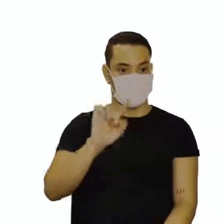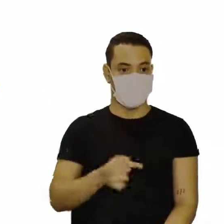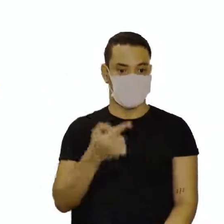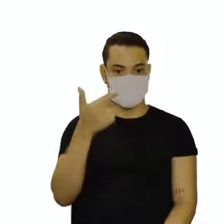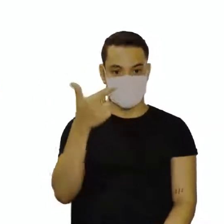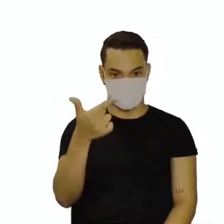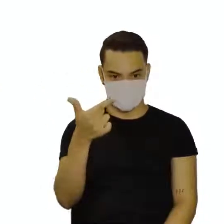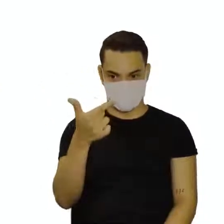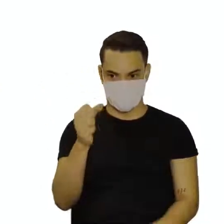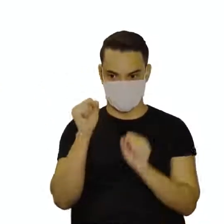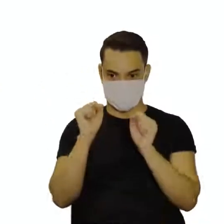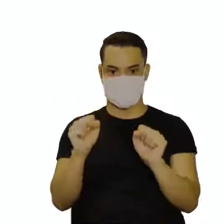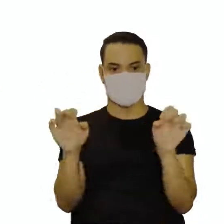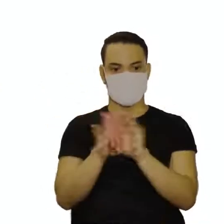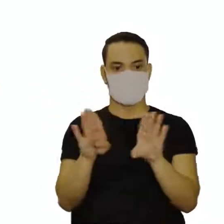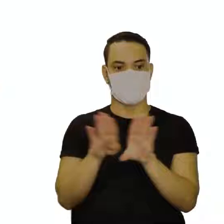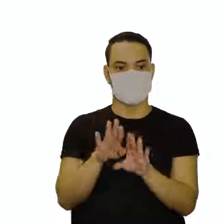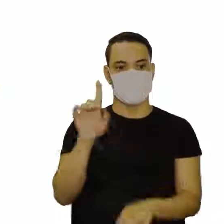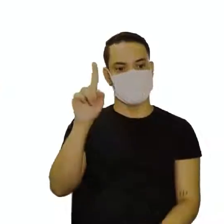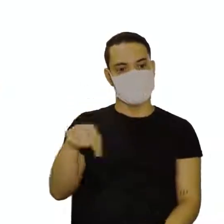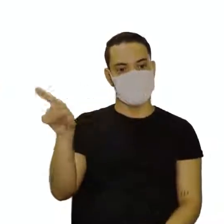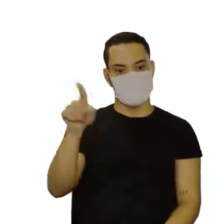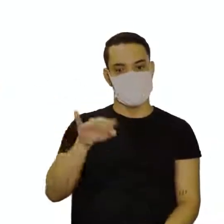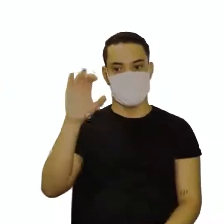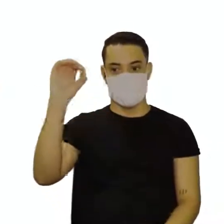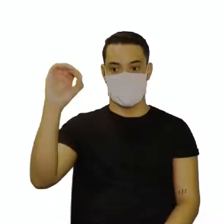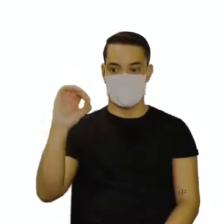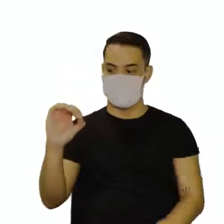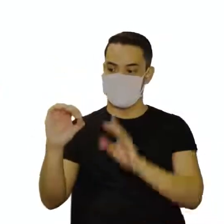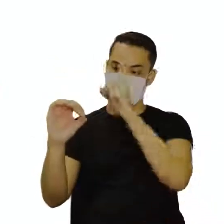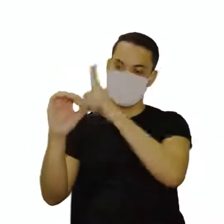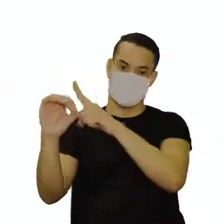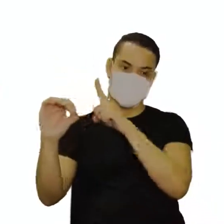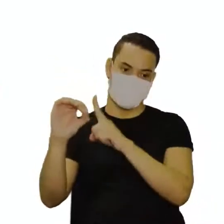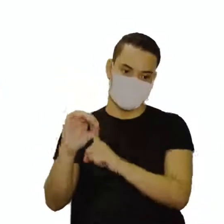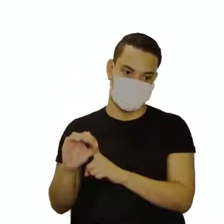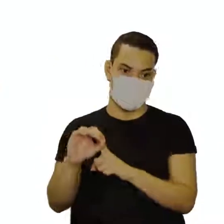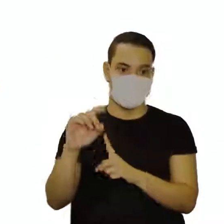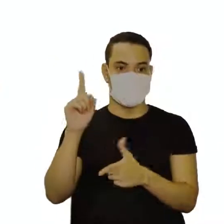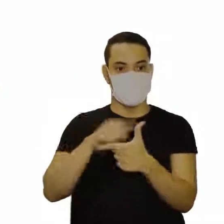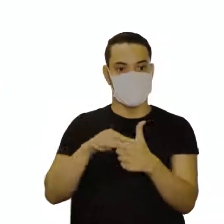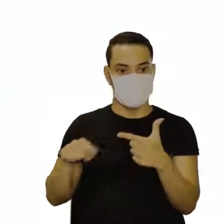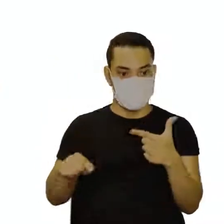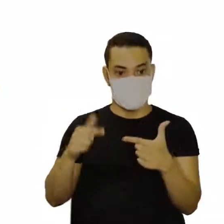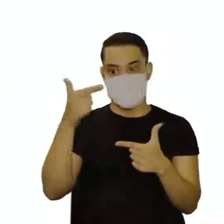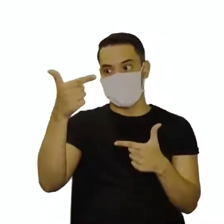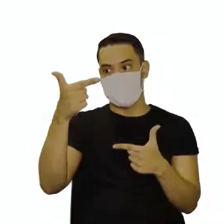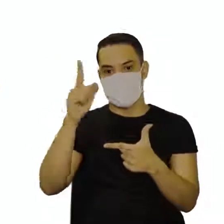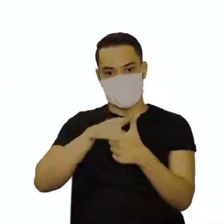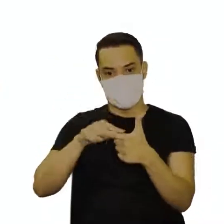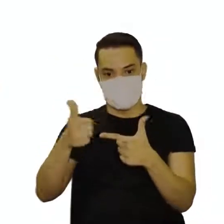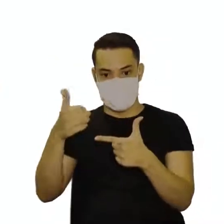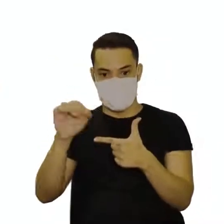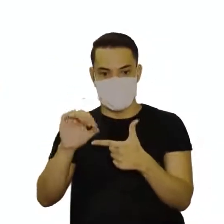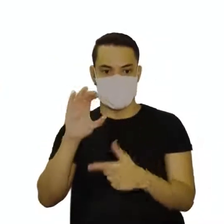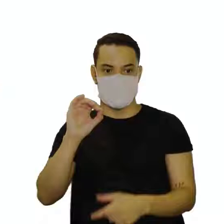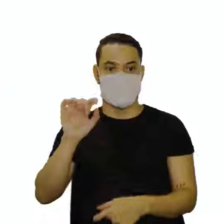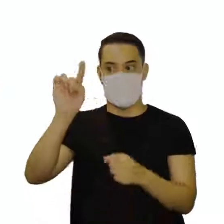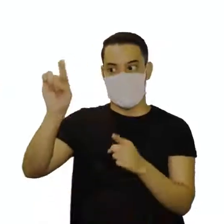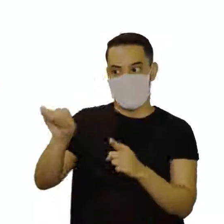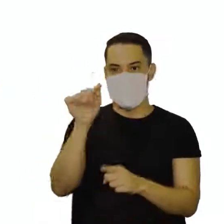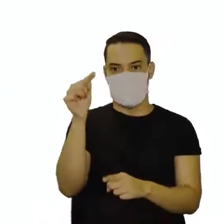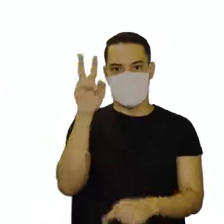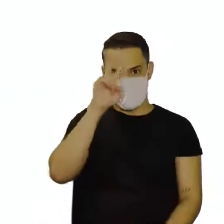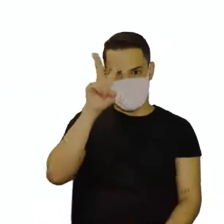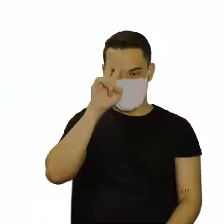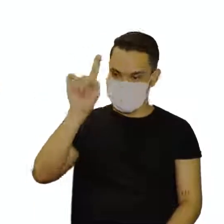0,2. Aqui eu posso cancelar esse 0 com esse 0, dividir 2 por 10, e eu sei que dividir por 10 é voltar uma